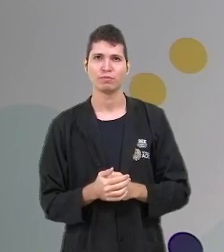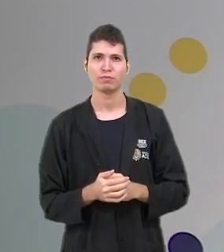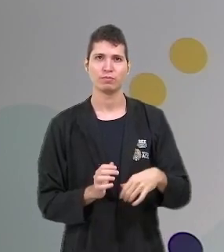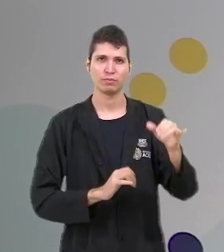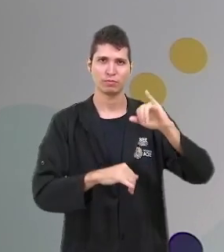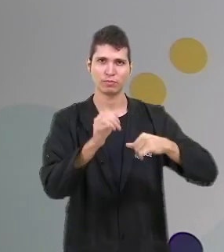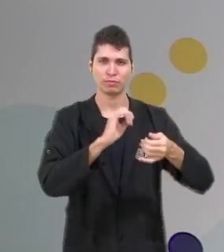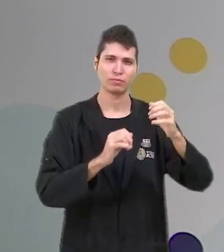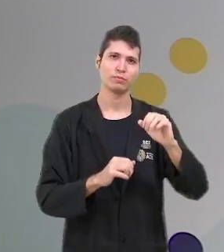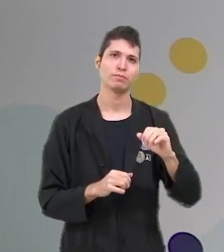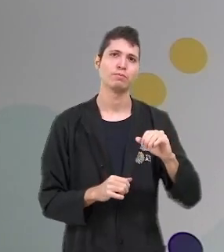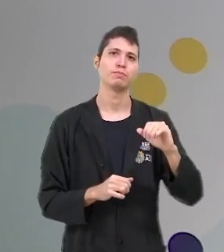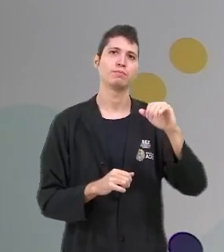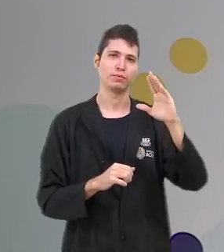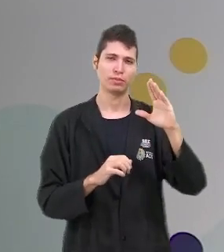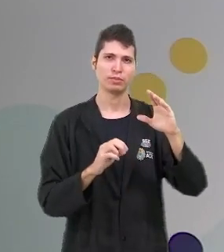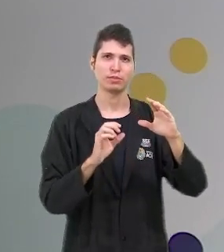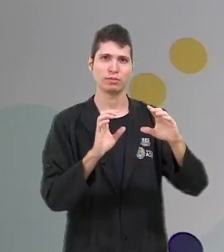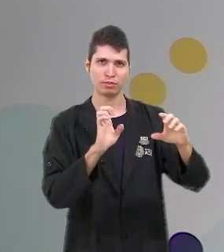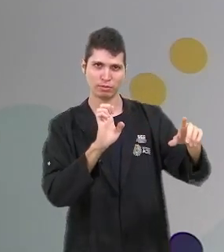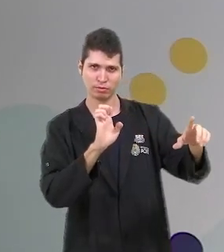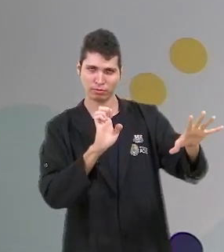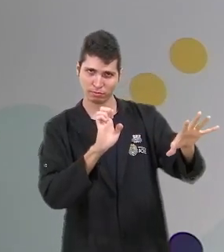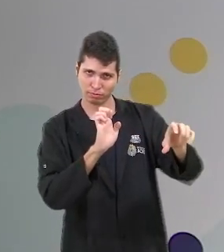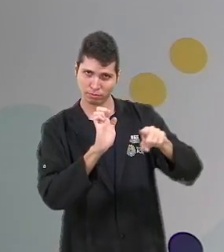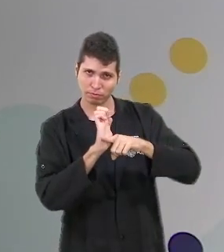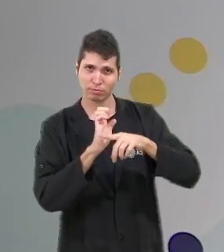mais eletronegativos da tabela periódica.